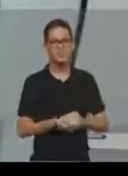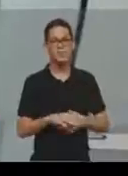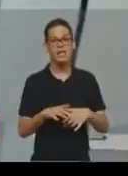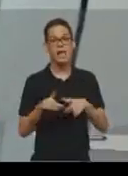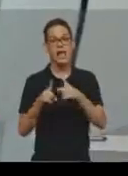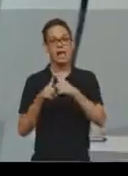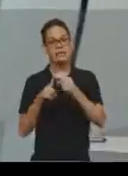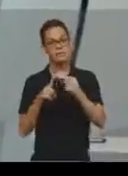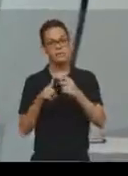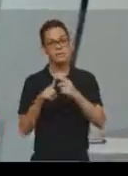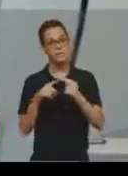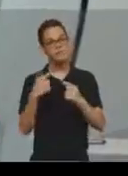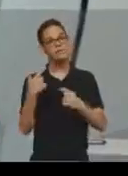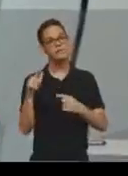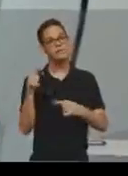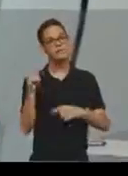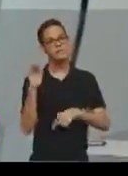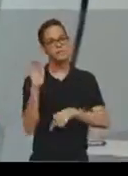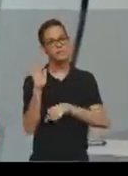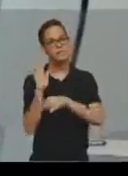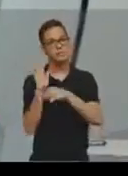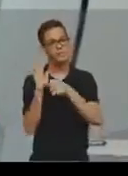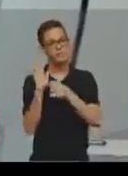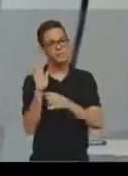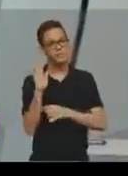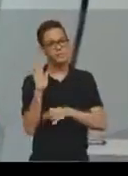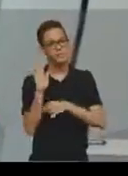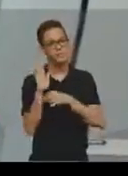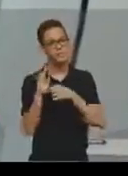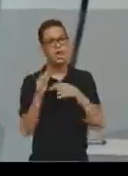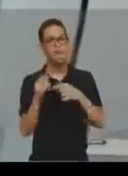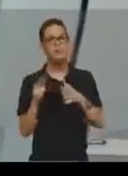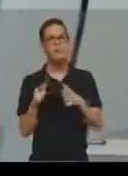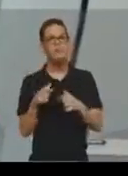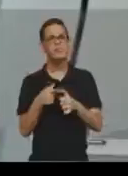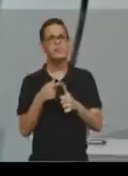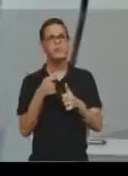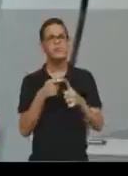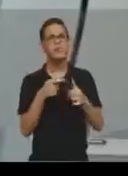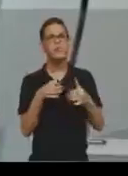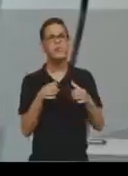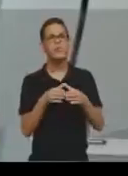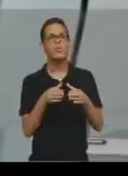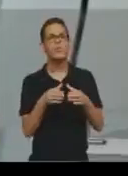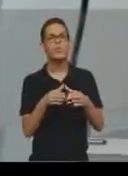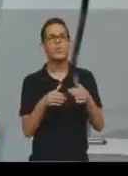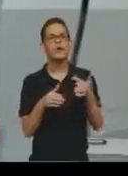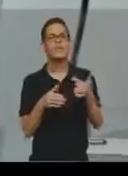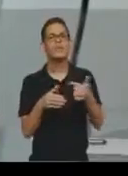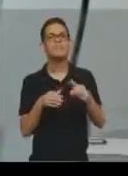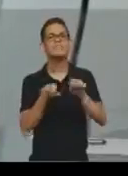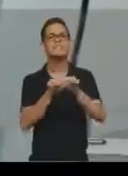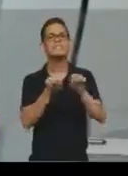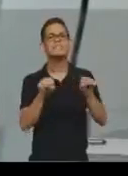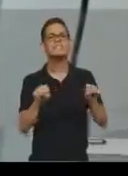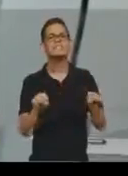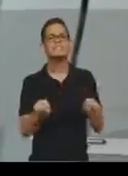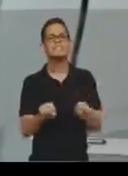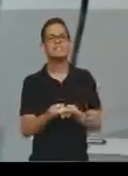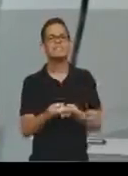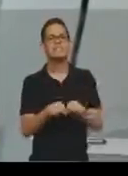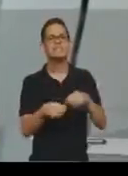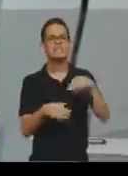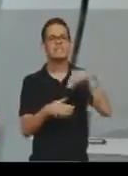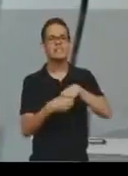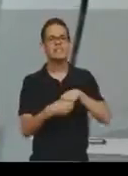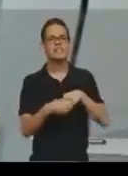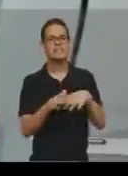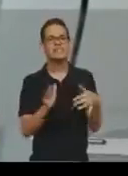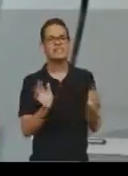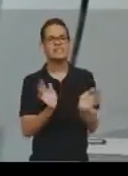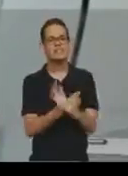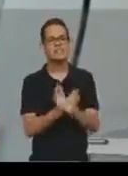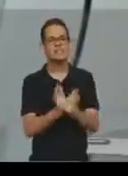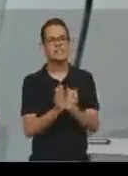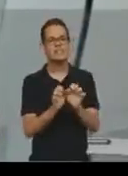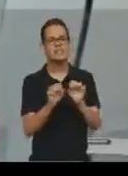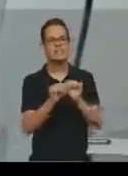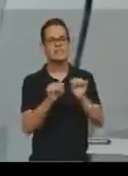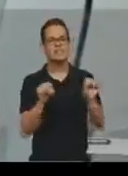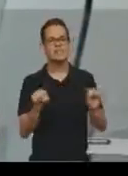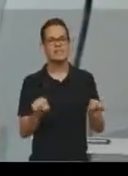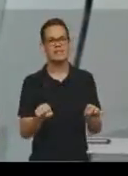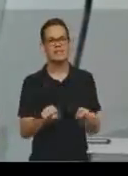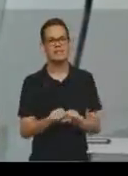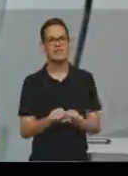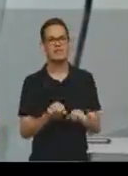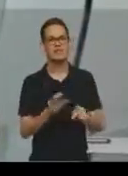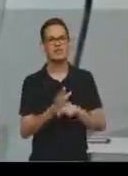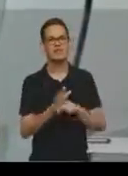por serem os primeiros grupos de plantas, elas não possuem ainda sistemas, estruturas adaptas, digamos